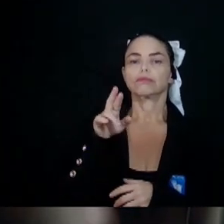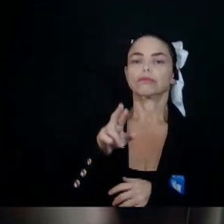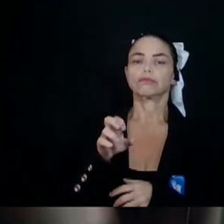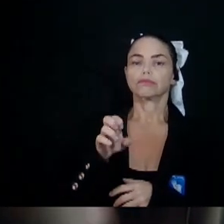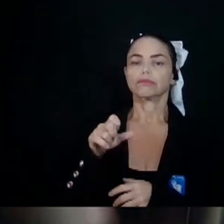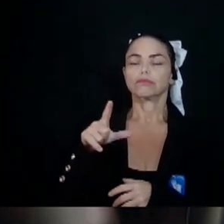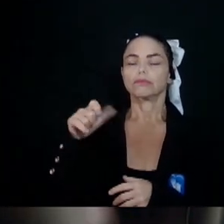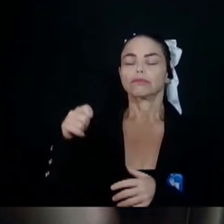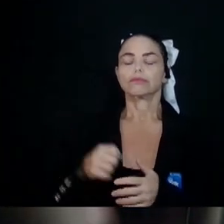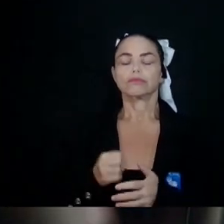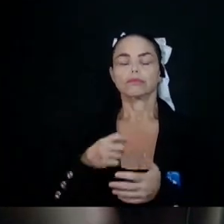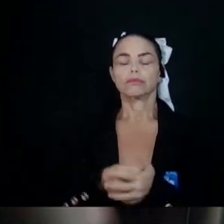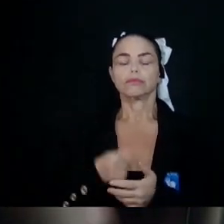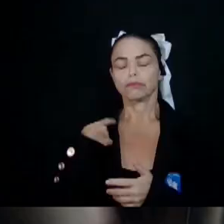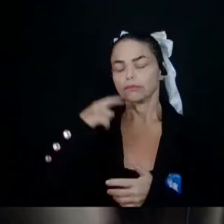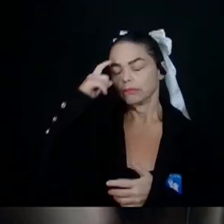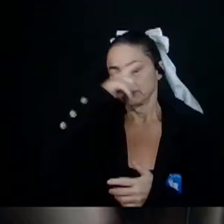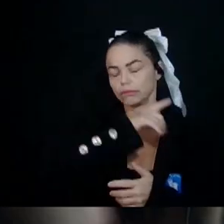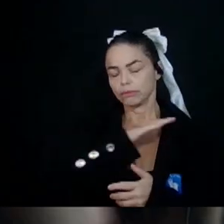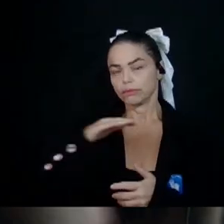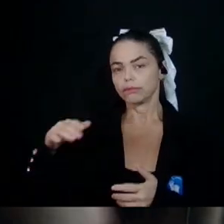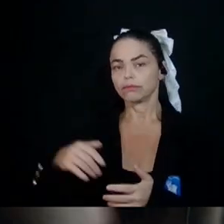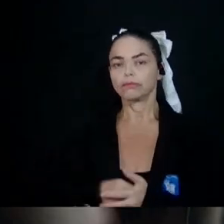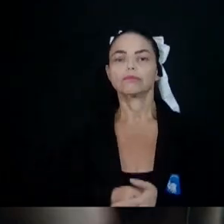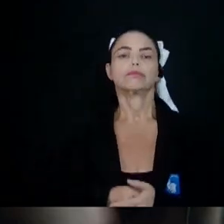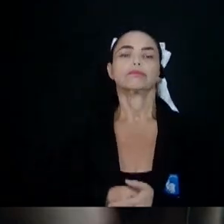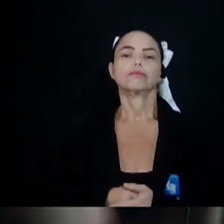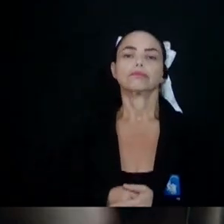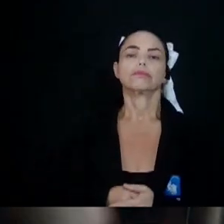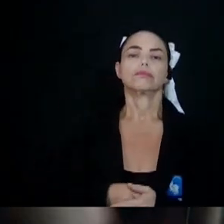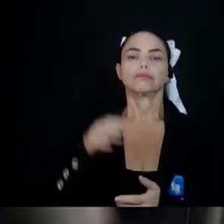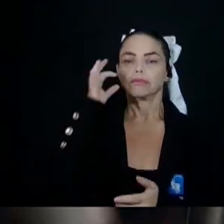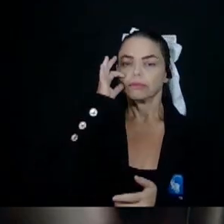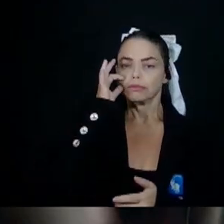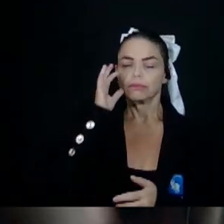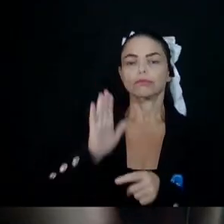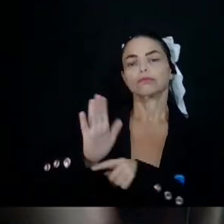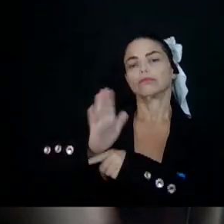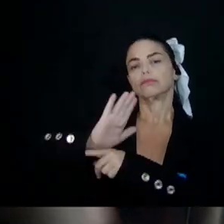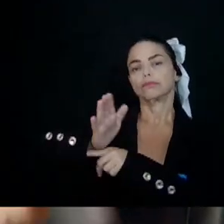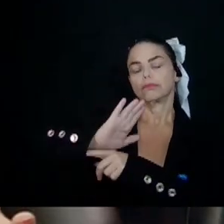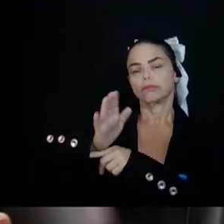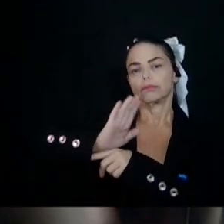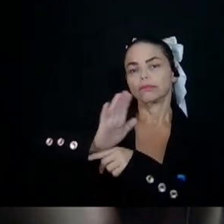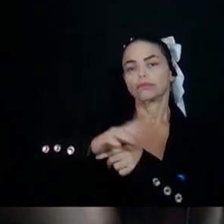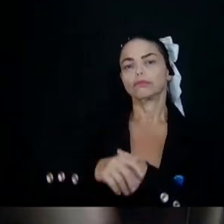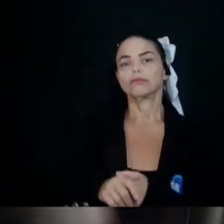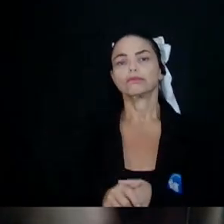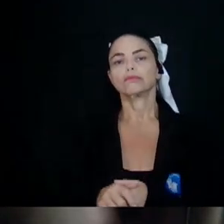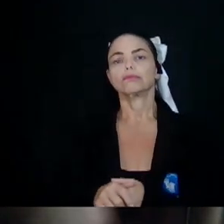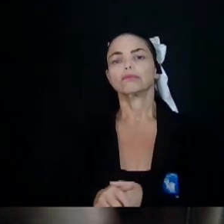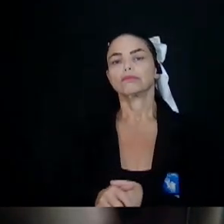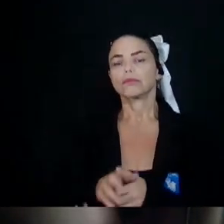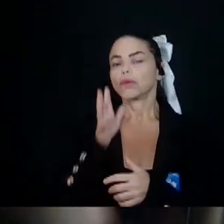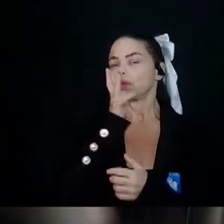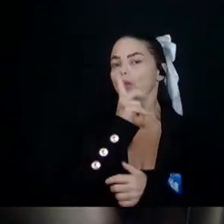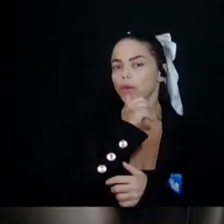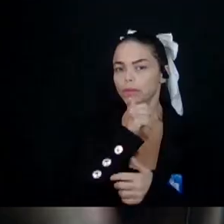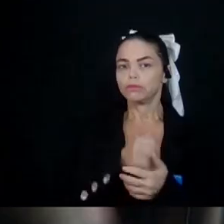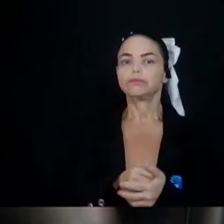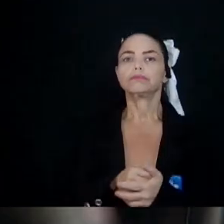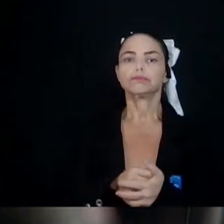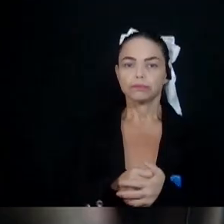crianças, dificilmente crianças atualmente assistem filmes que têm um tempo prolongado. Eles assistem